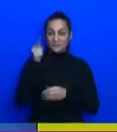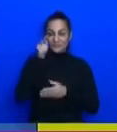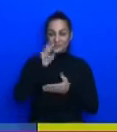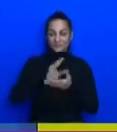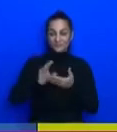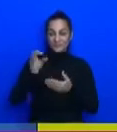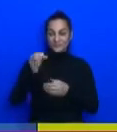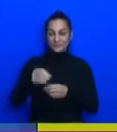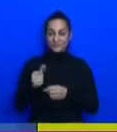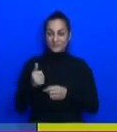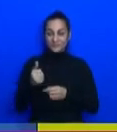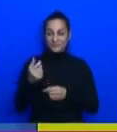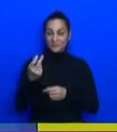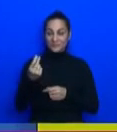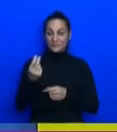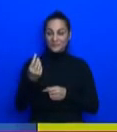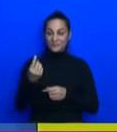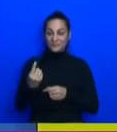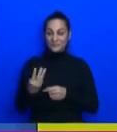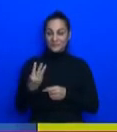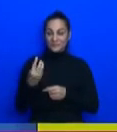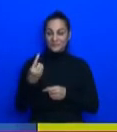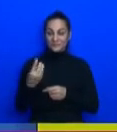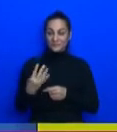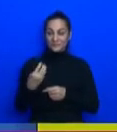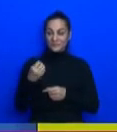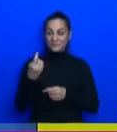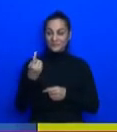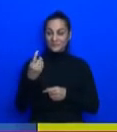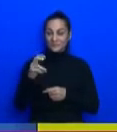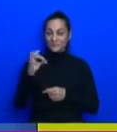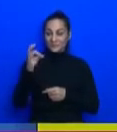acertando 11, 12, 13, 14 ou 15 números.